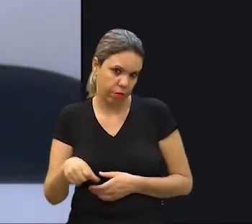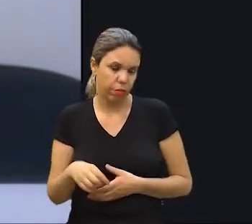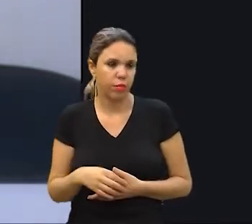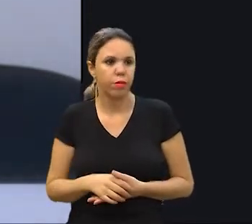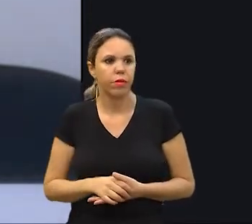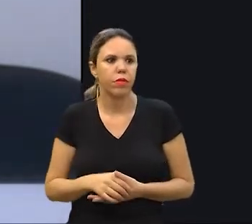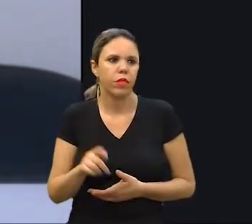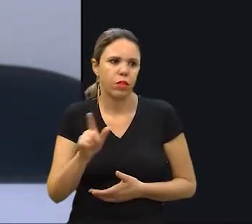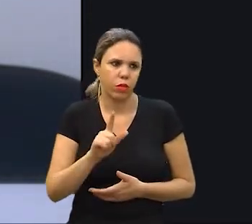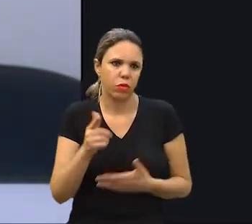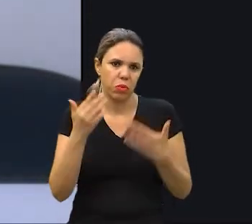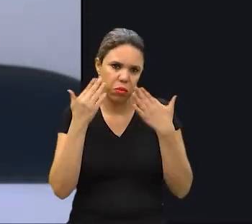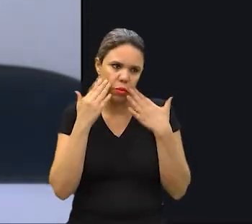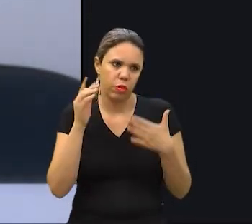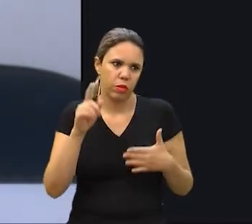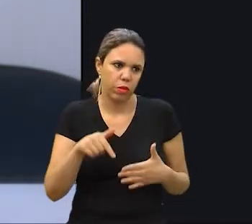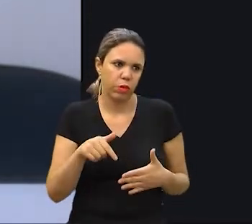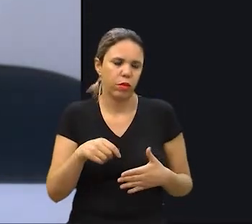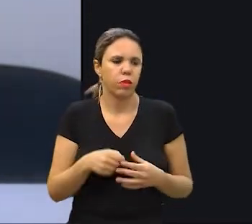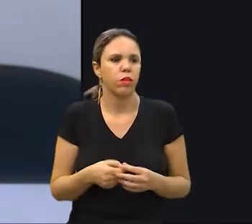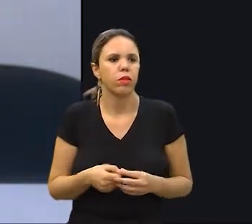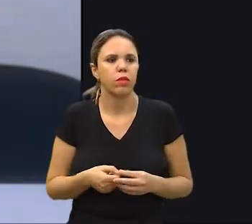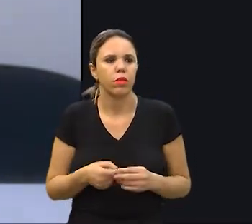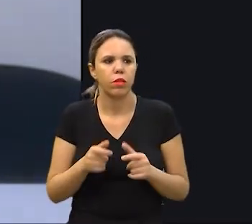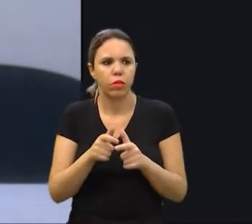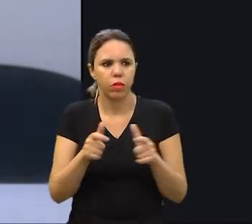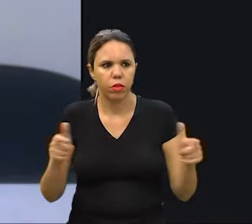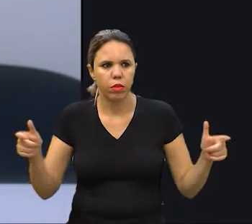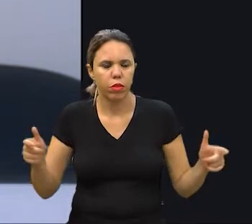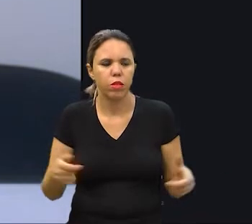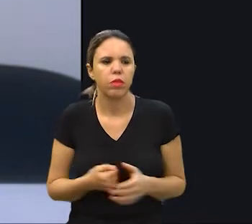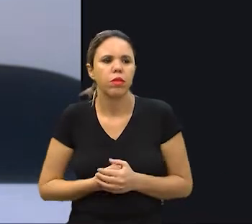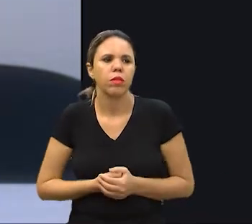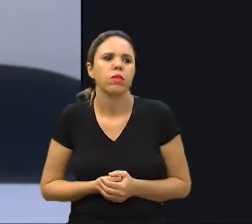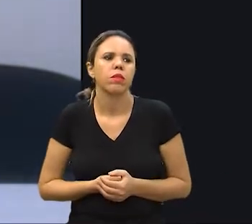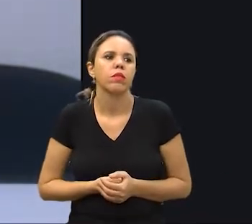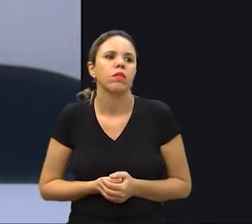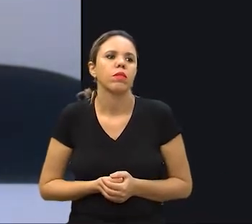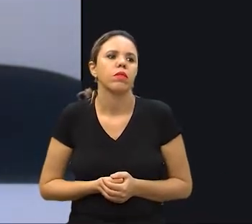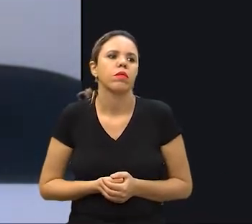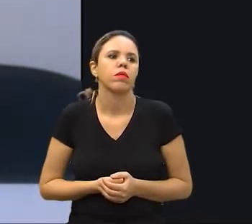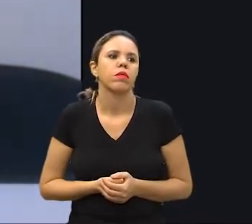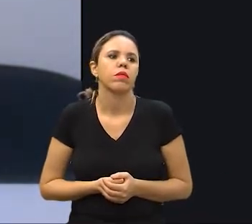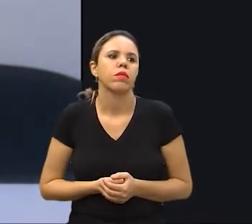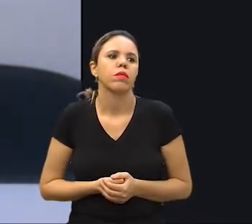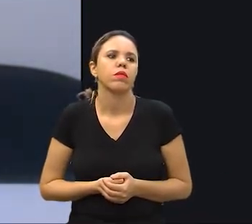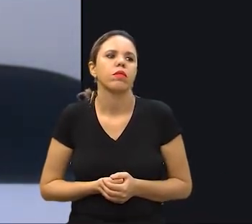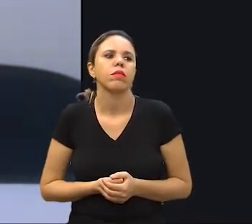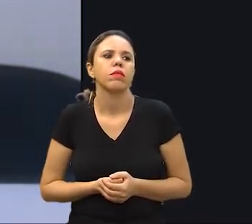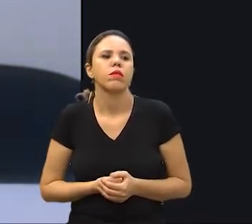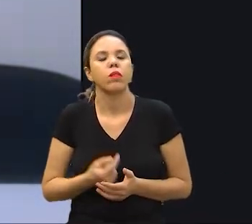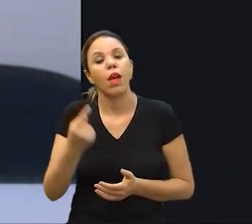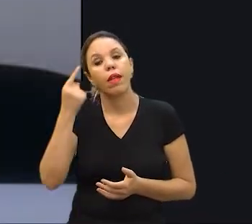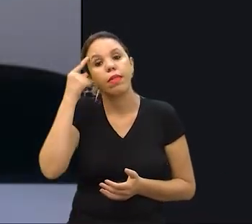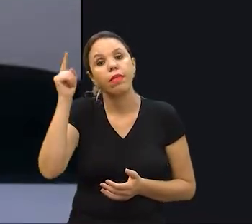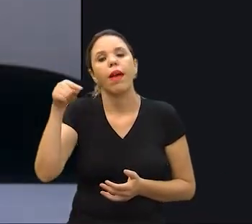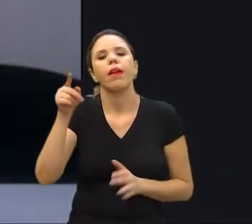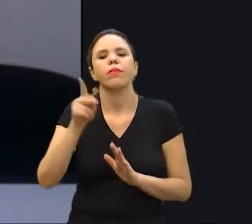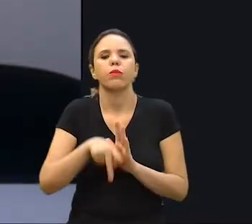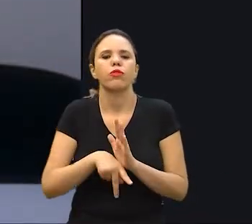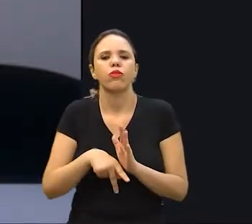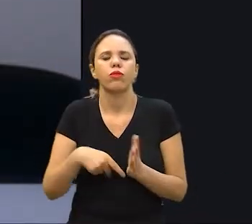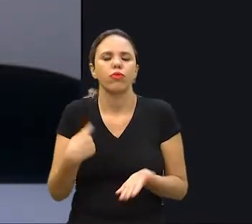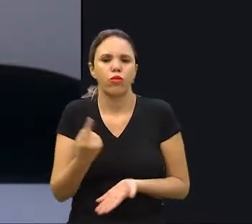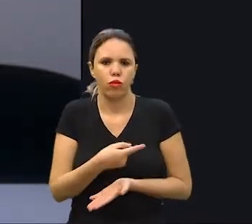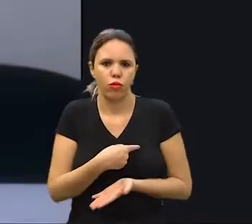sim. Evidentemente, é esse o grande, a grande régua de todo o